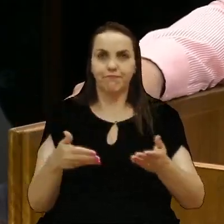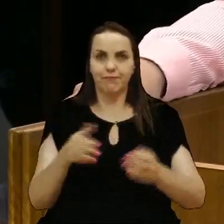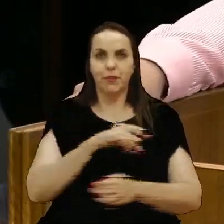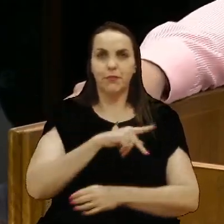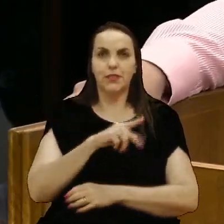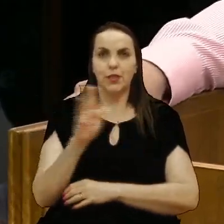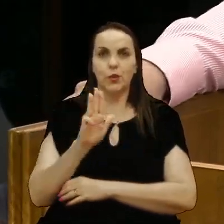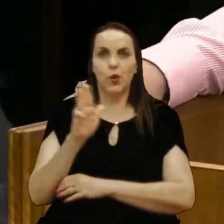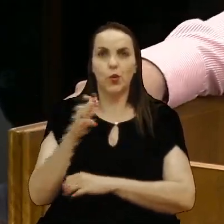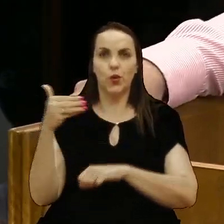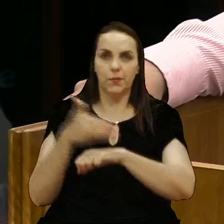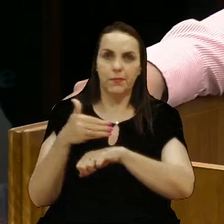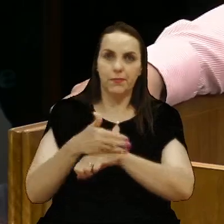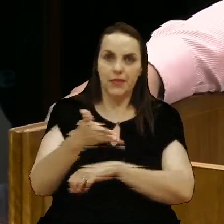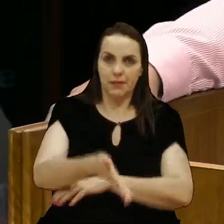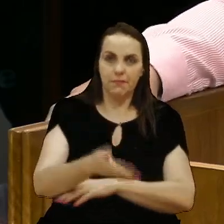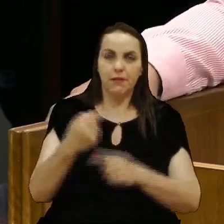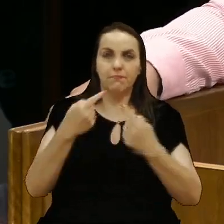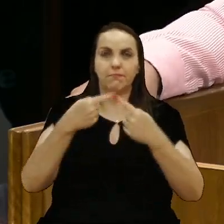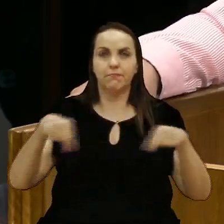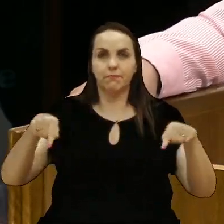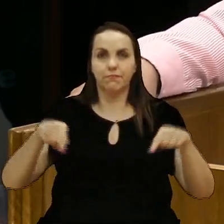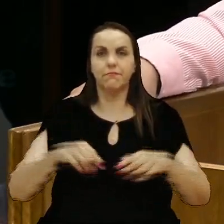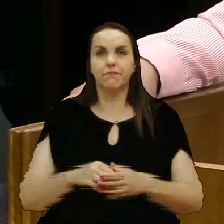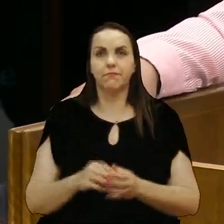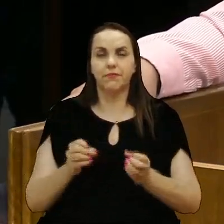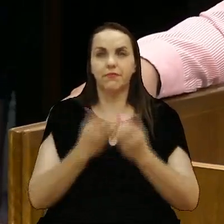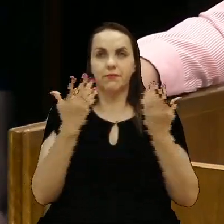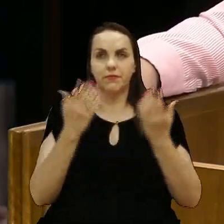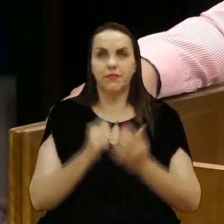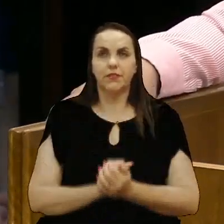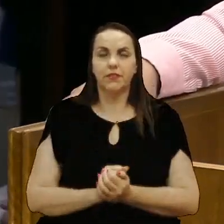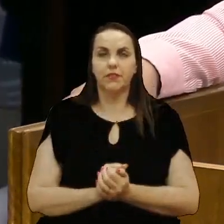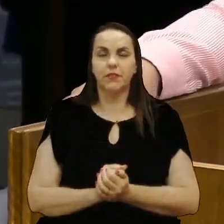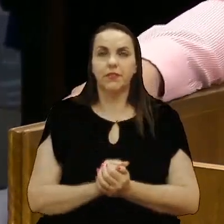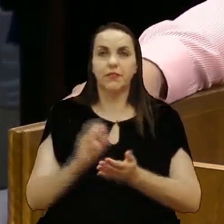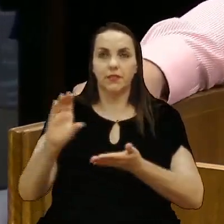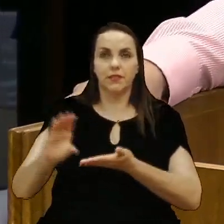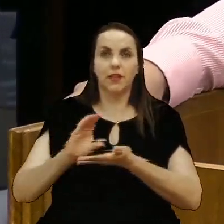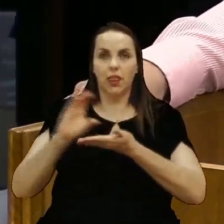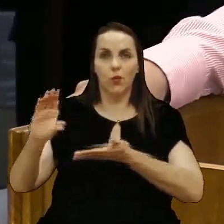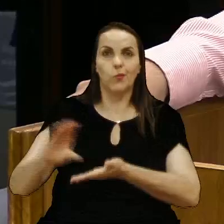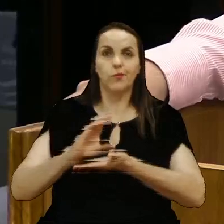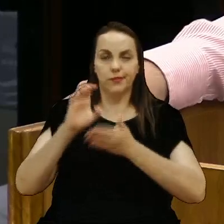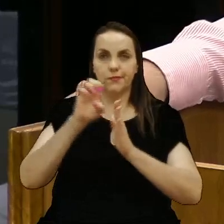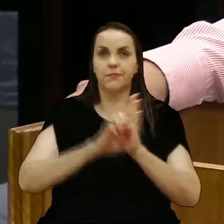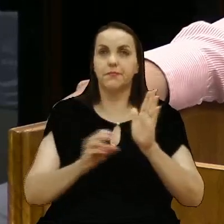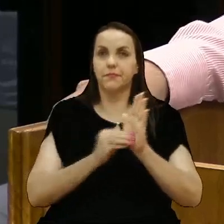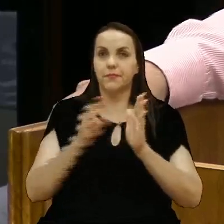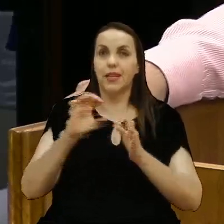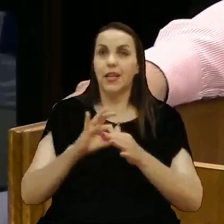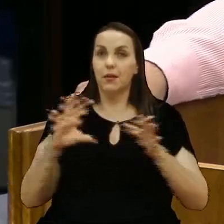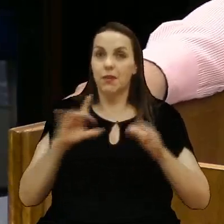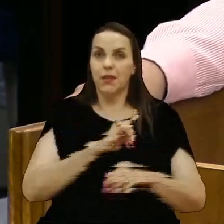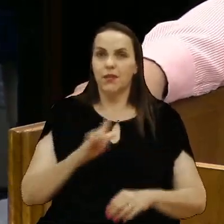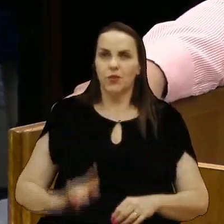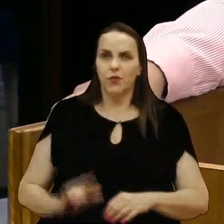venha participar da abertura da festa, na medida que recursos importantes estão sendo liberados pelo governo